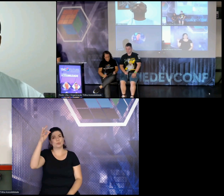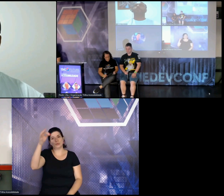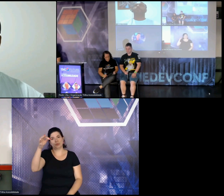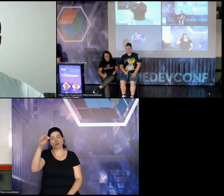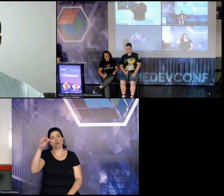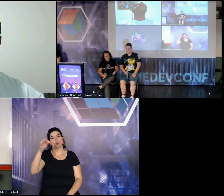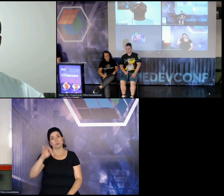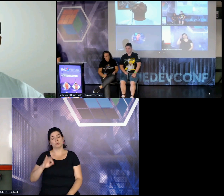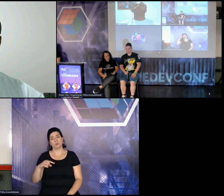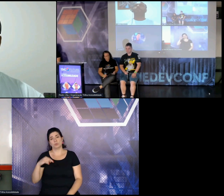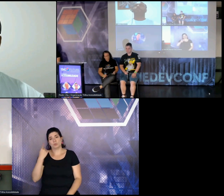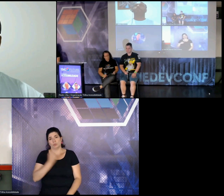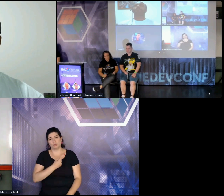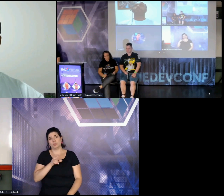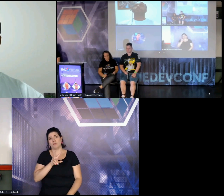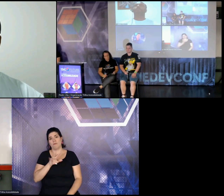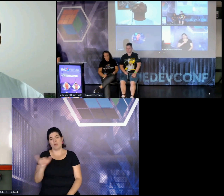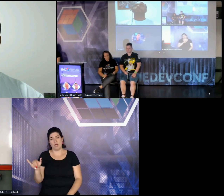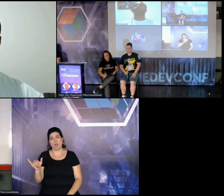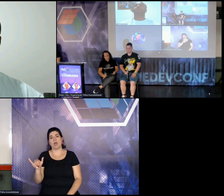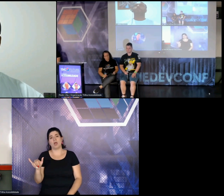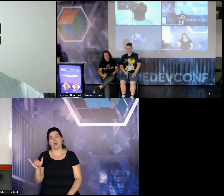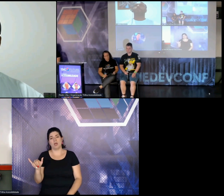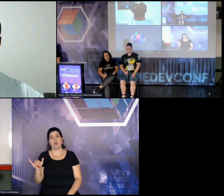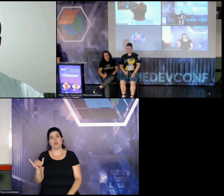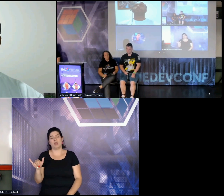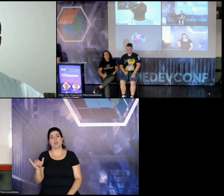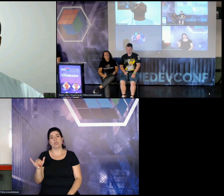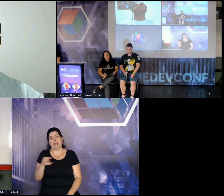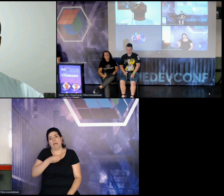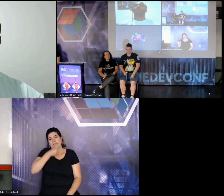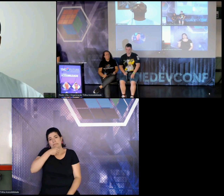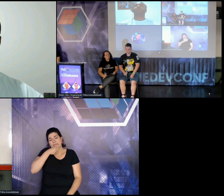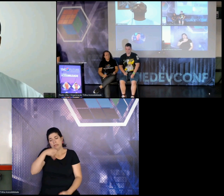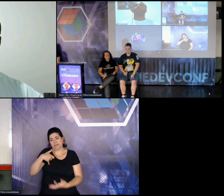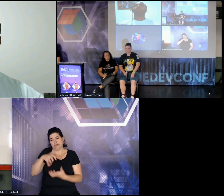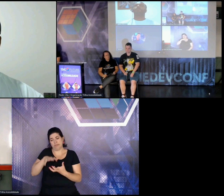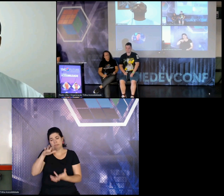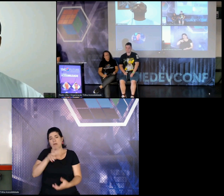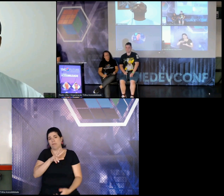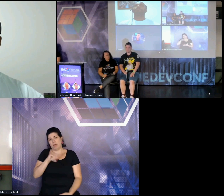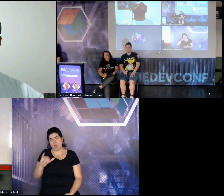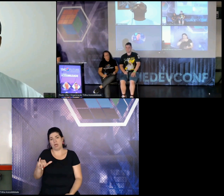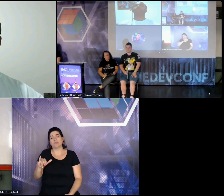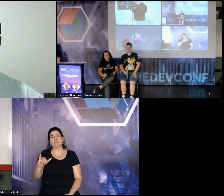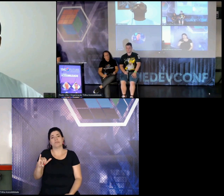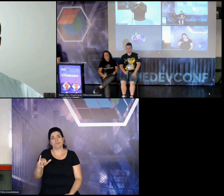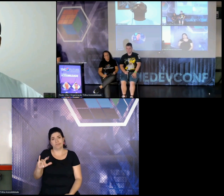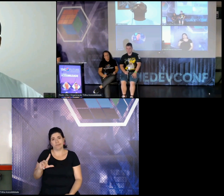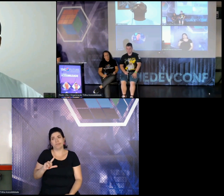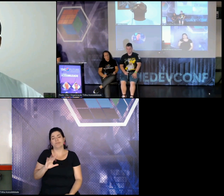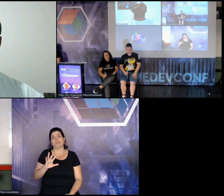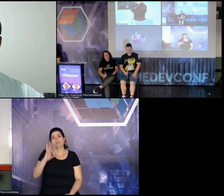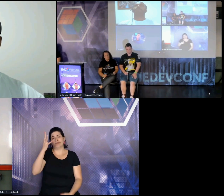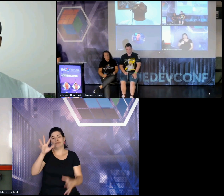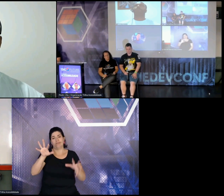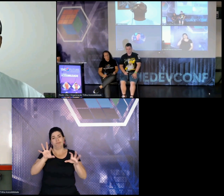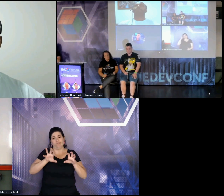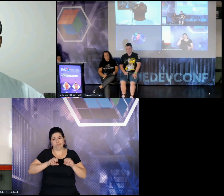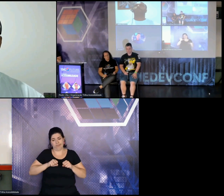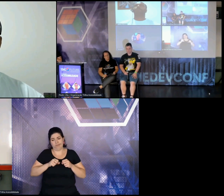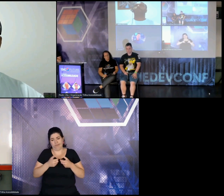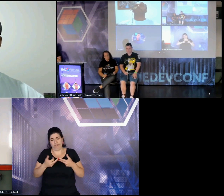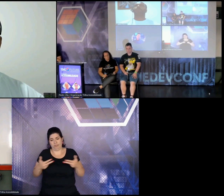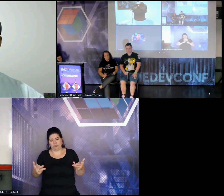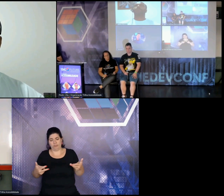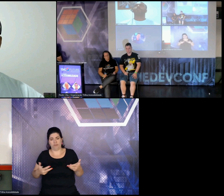a gente vai envelhecer, né? Então, a gente vai adquirir algumas questões, né? Que talvez